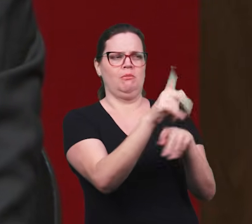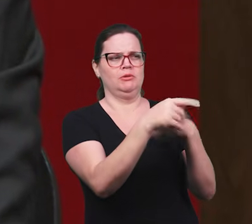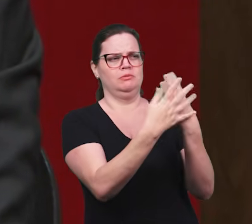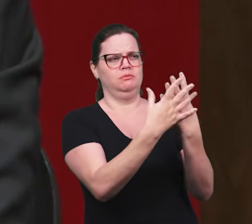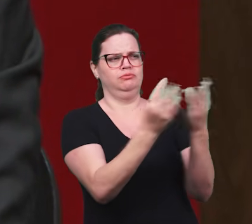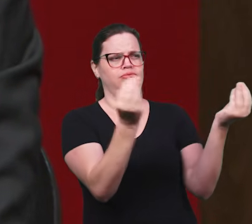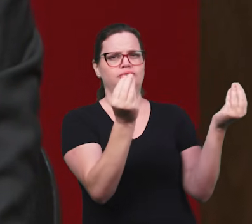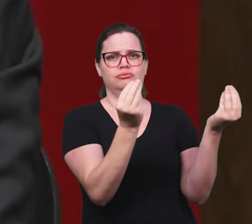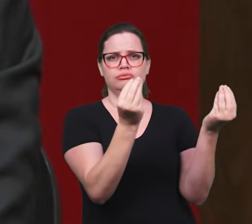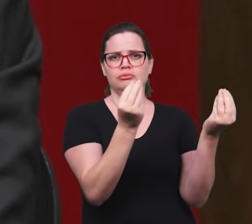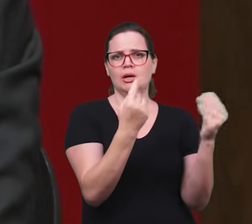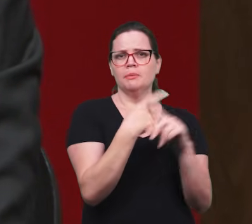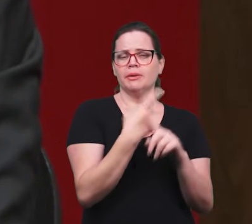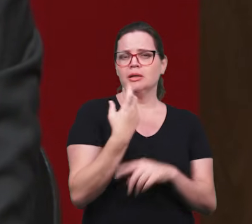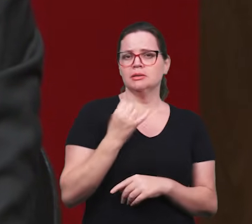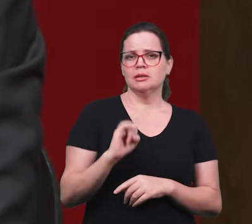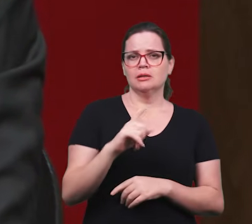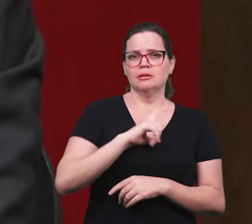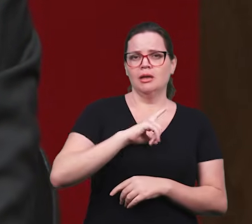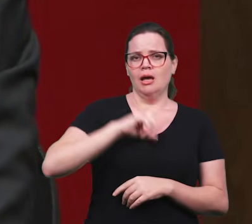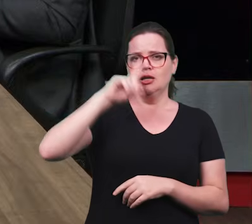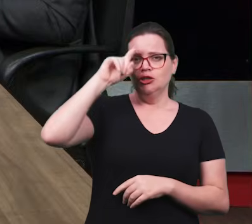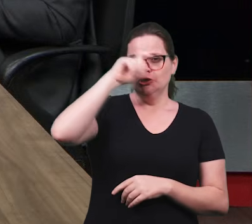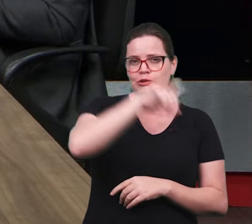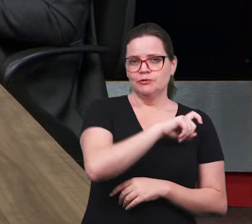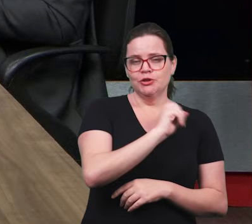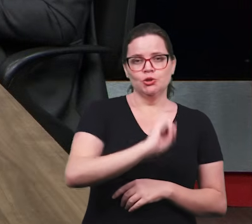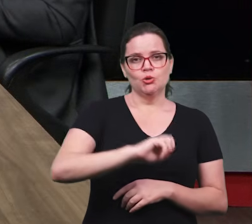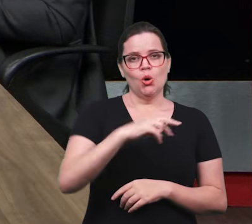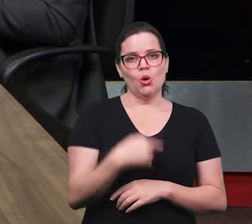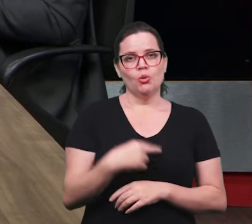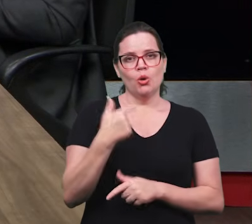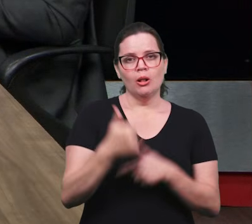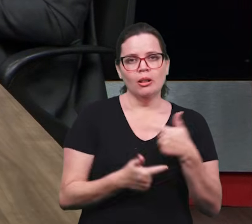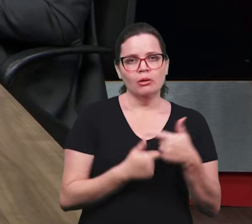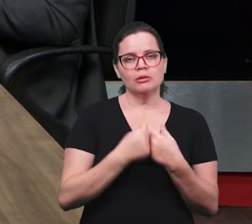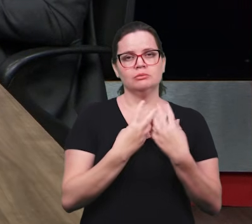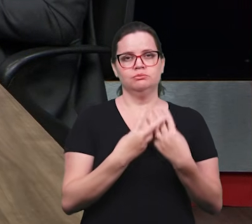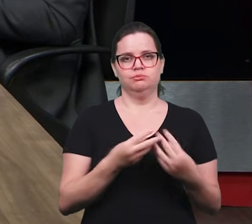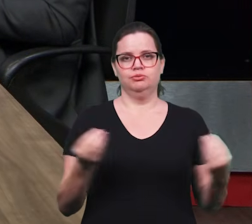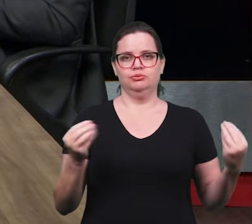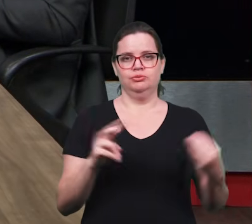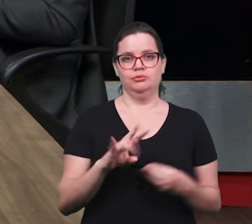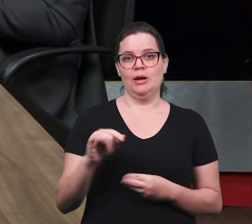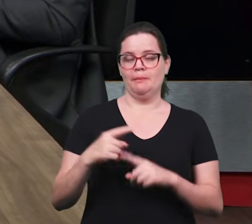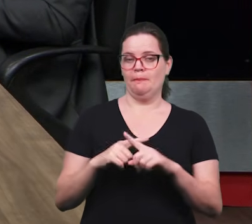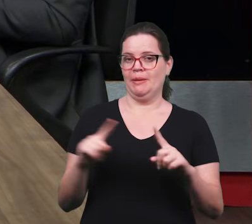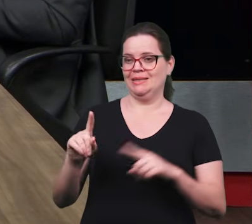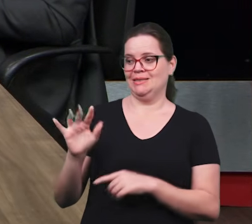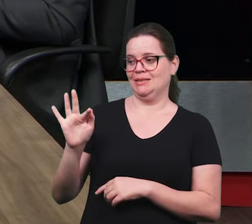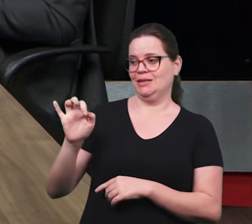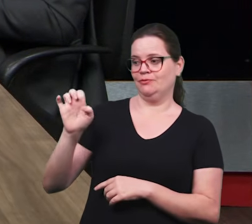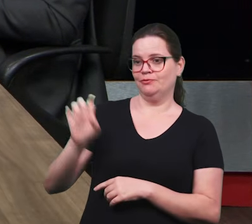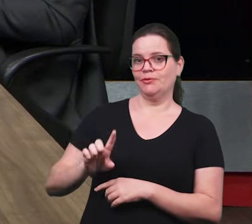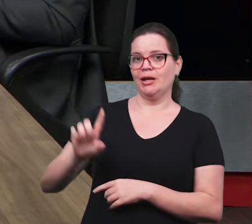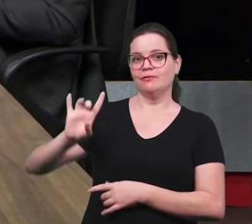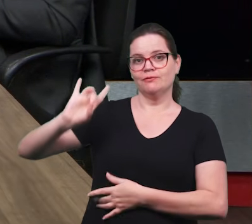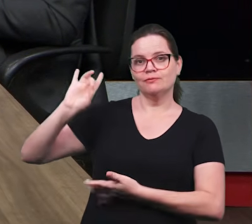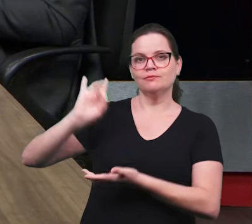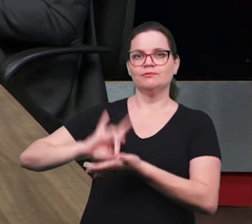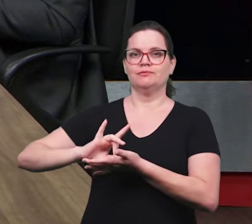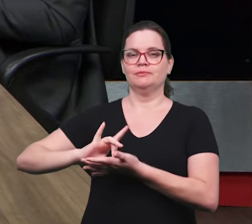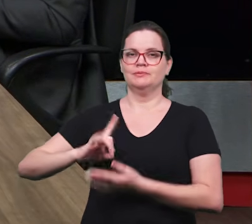dificuldade. A primeira grande luta, ela vai se desfazer. A fé verdadeira, ela faz com